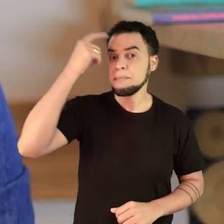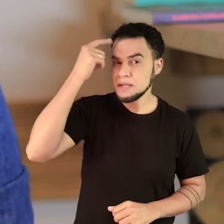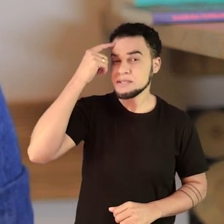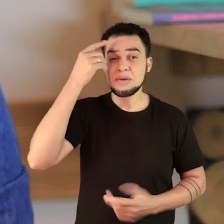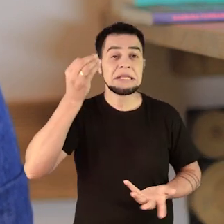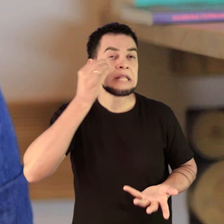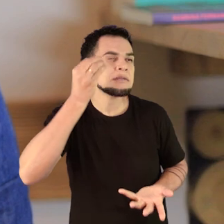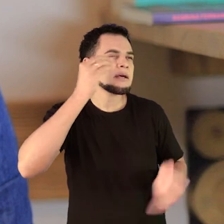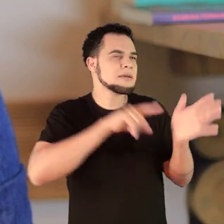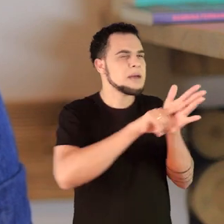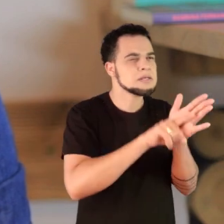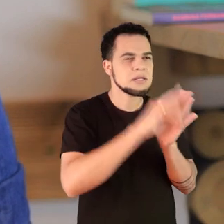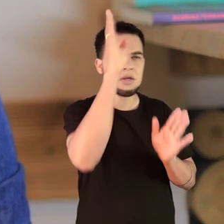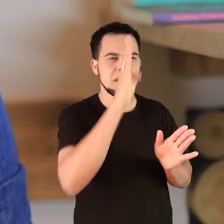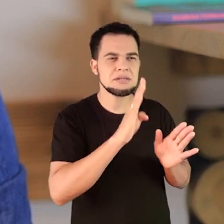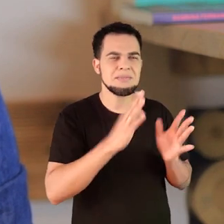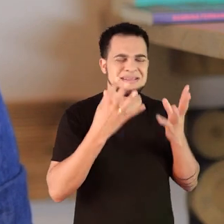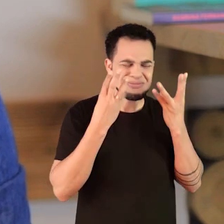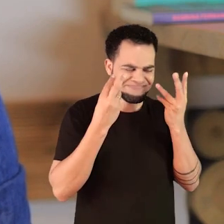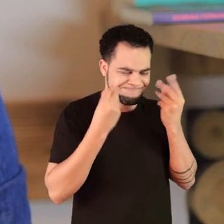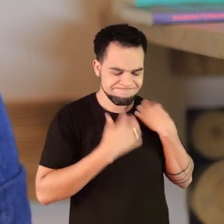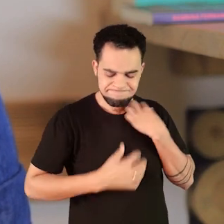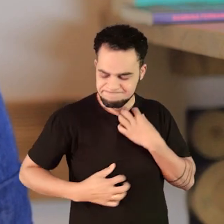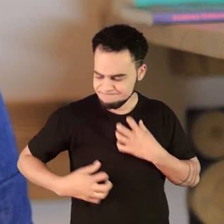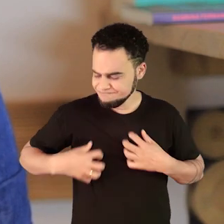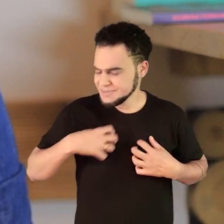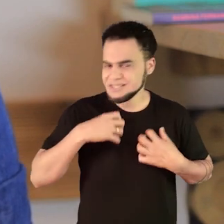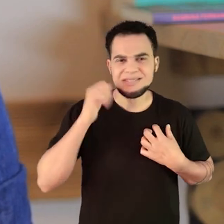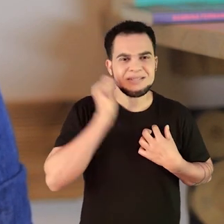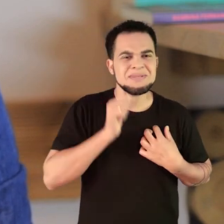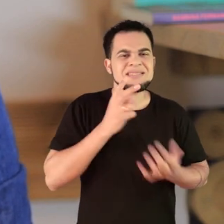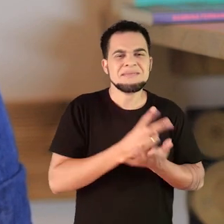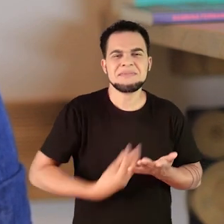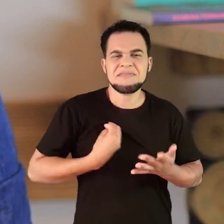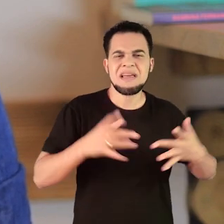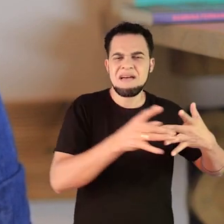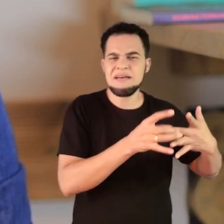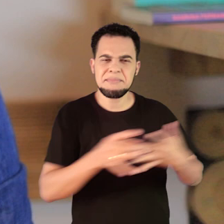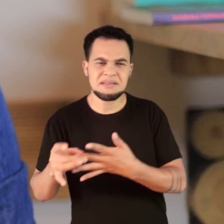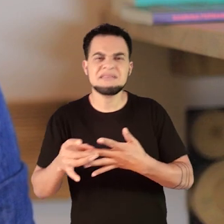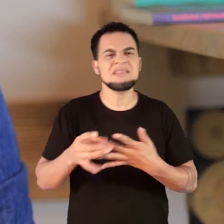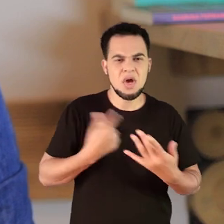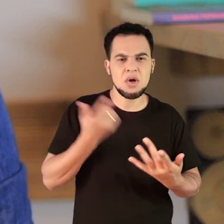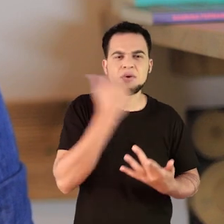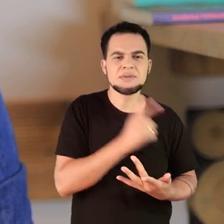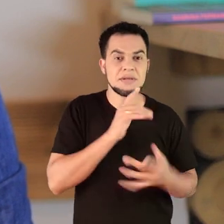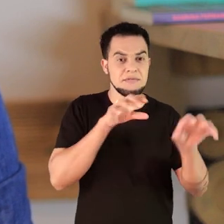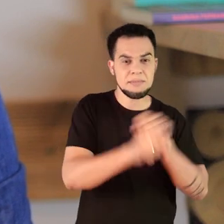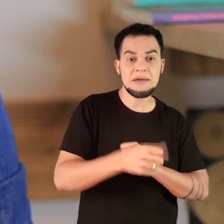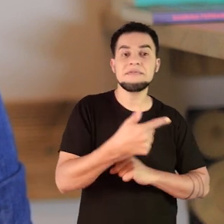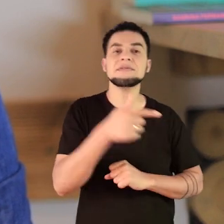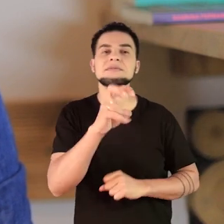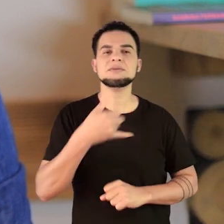sobre tentar ser uma pesquisadora no Brasil, meus olhos se enchem d'água. Sou uma mulher que viveu a vida toda na periferia, só consegui acabar o